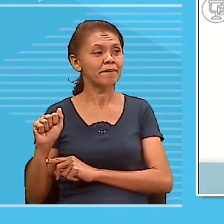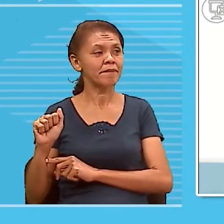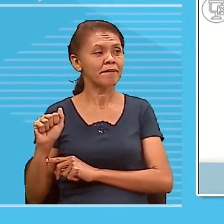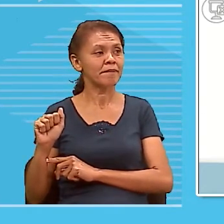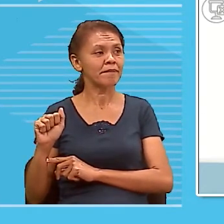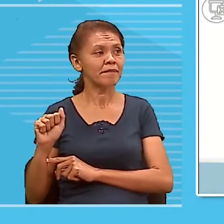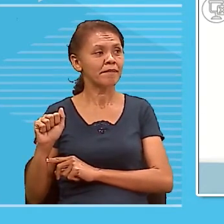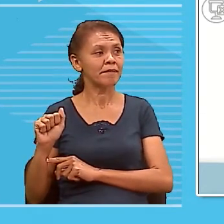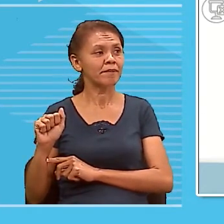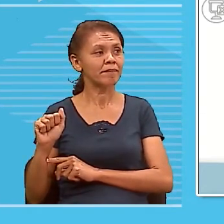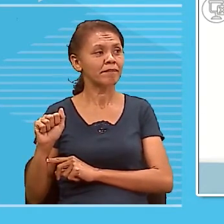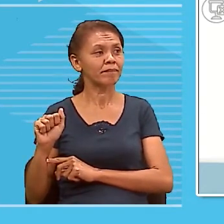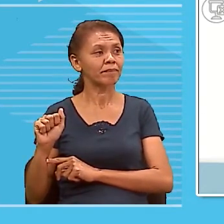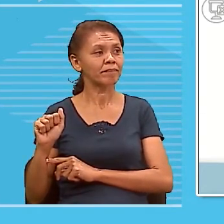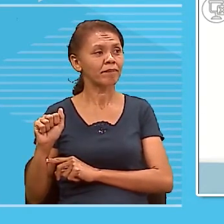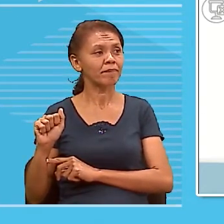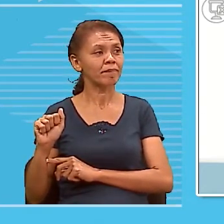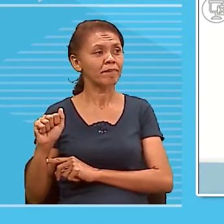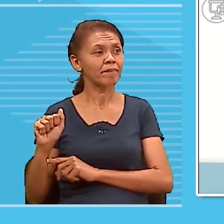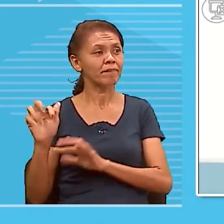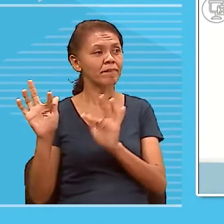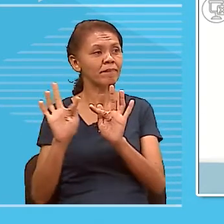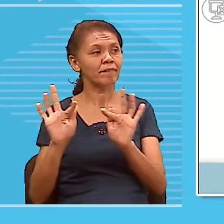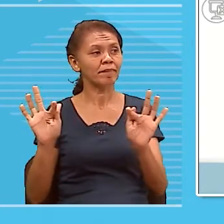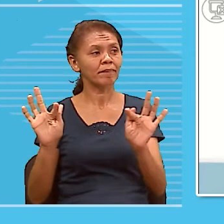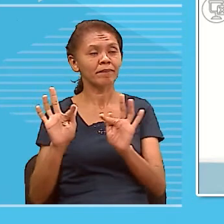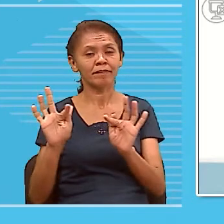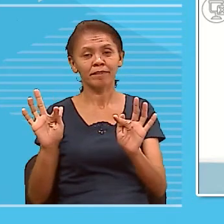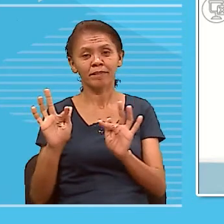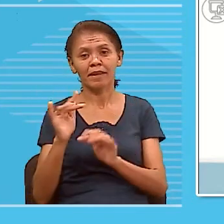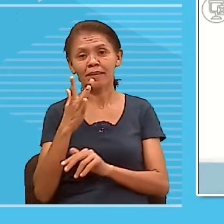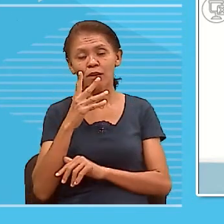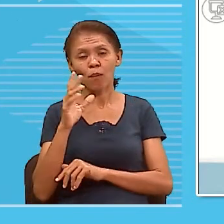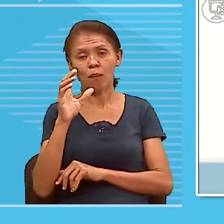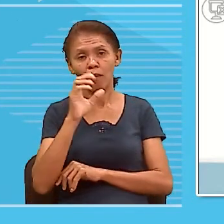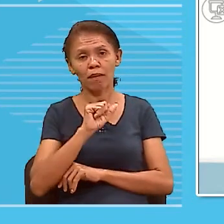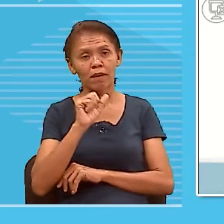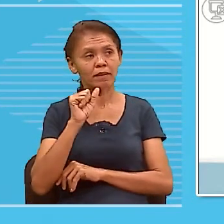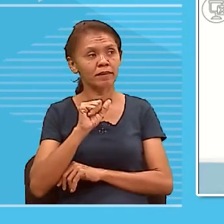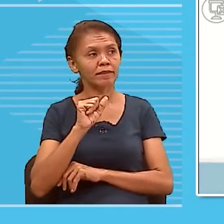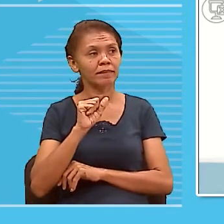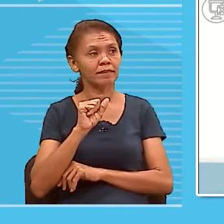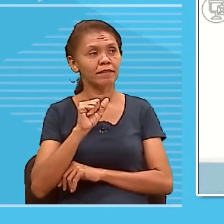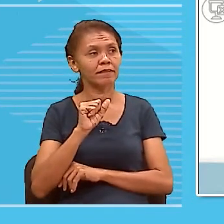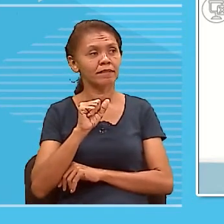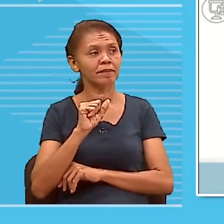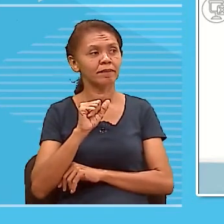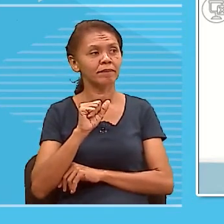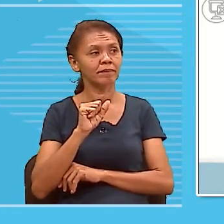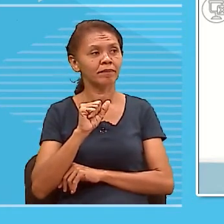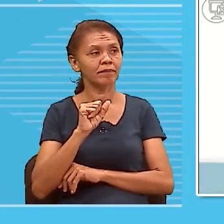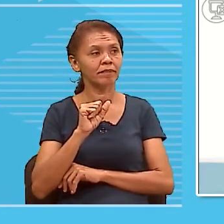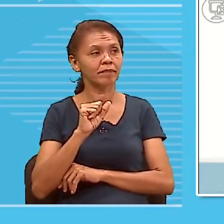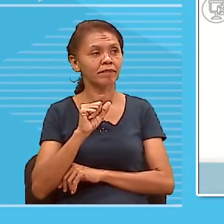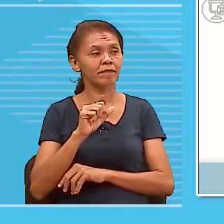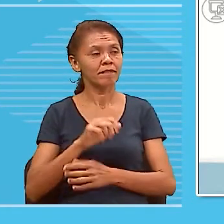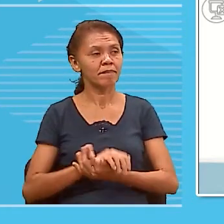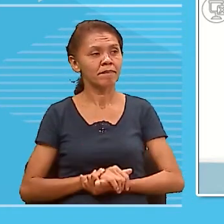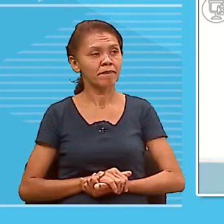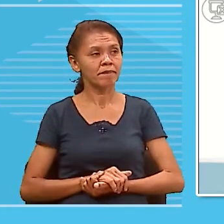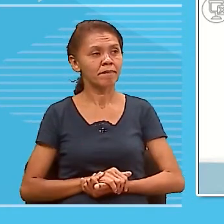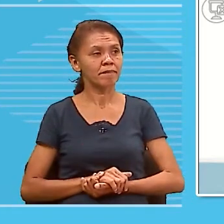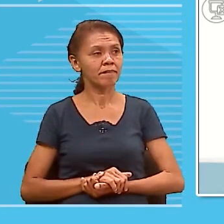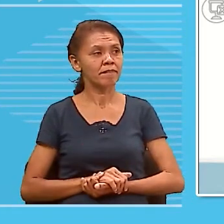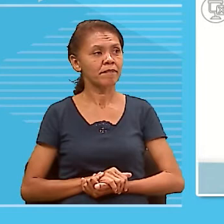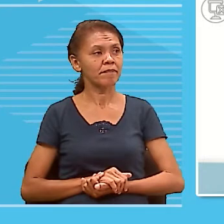a oração aqui que eu tô testando tentava o remediar a deficiência falando